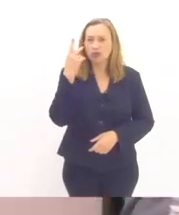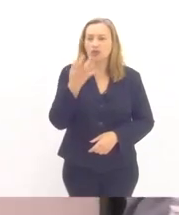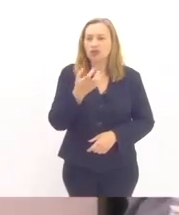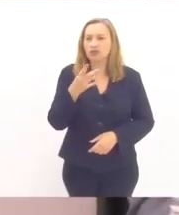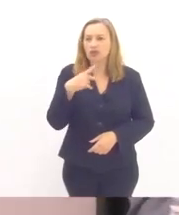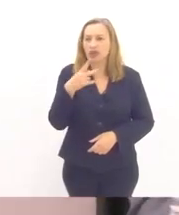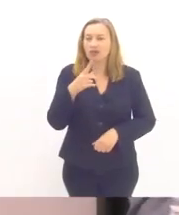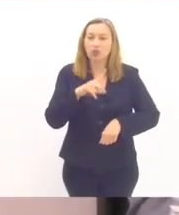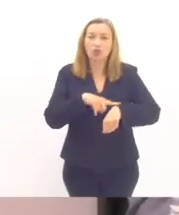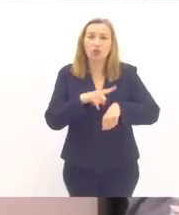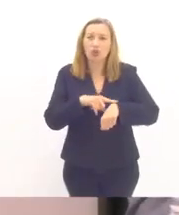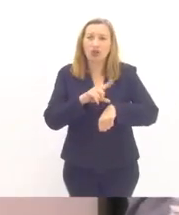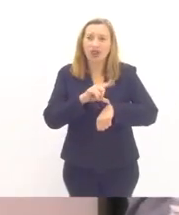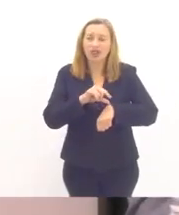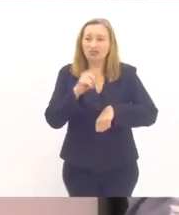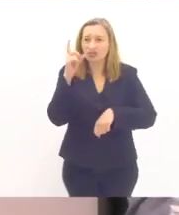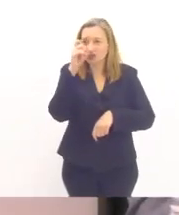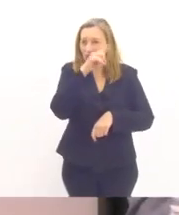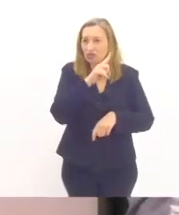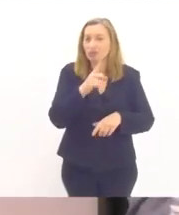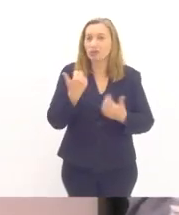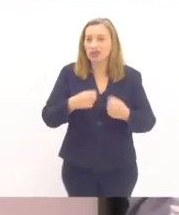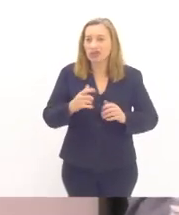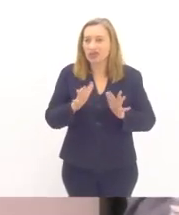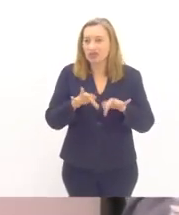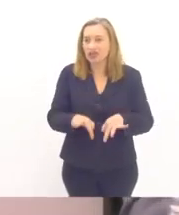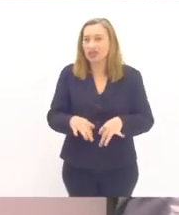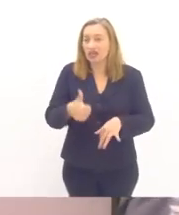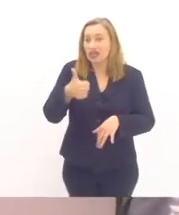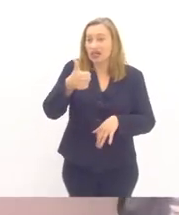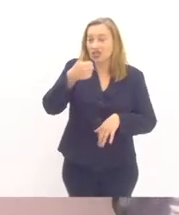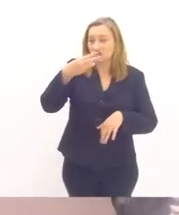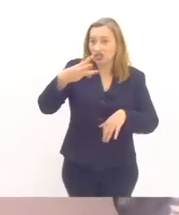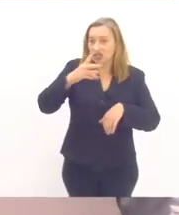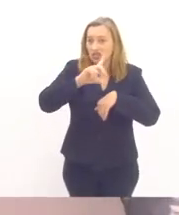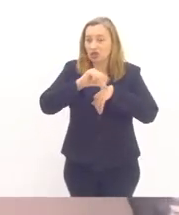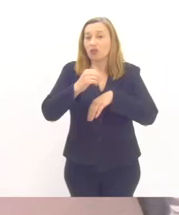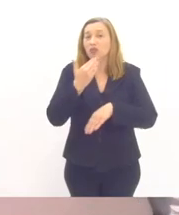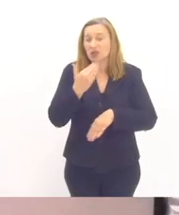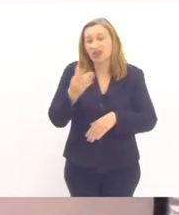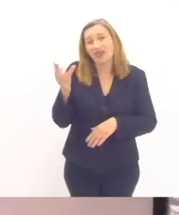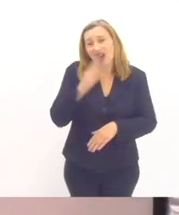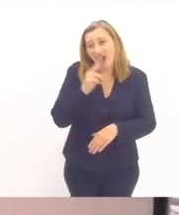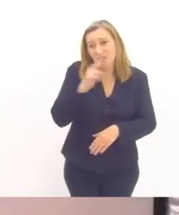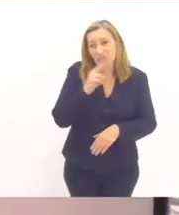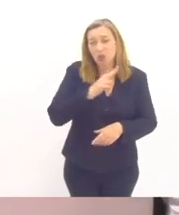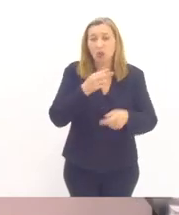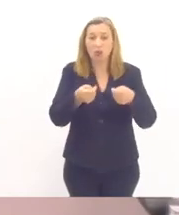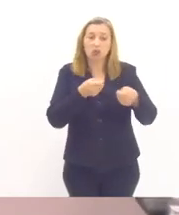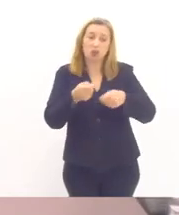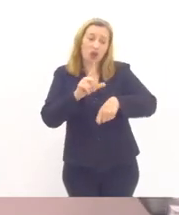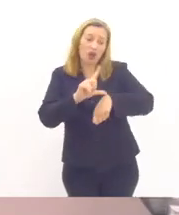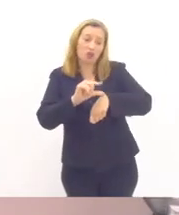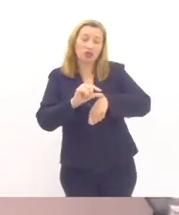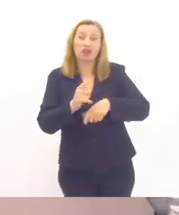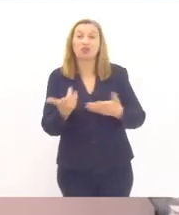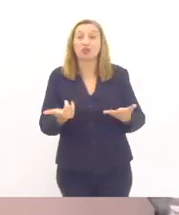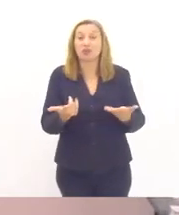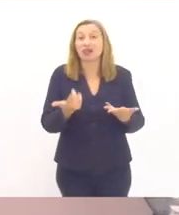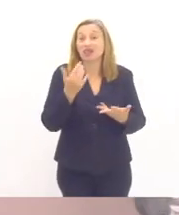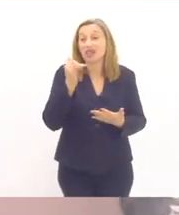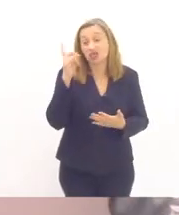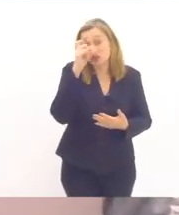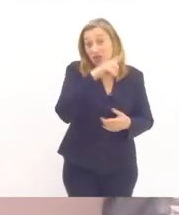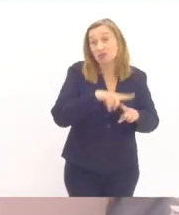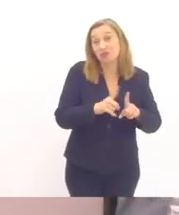gente está com o horário apertado, eu vou precisar encerrar às 13 horas, então, eu realmente, vou ter que pedir brevidade, tentei controlar um tempo, é uma tarefa ingrata, mas